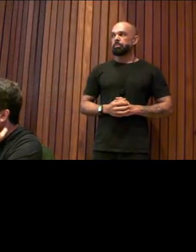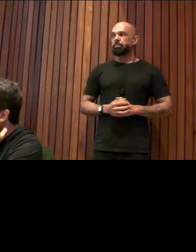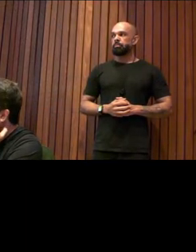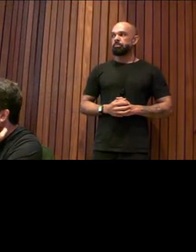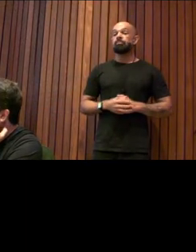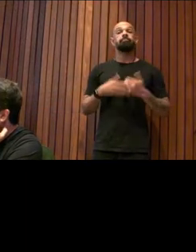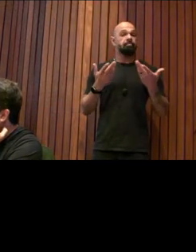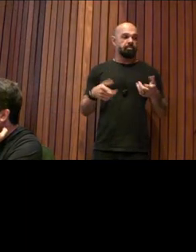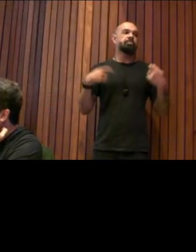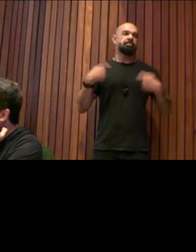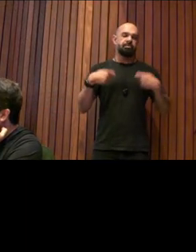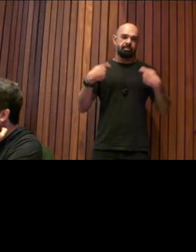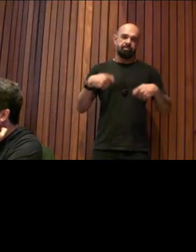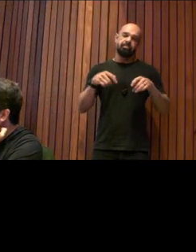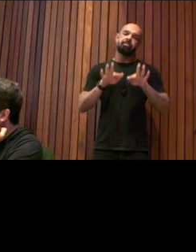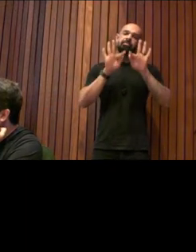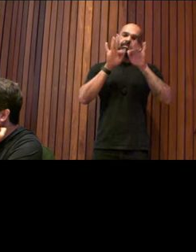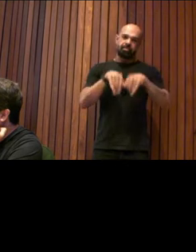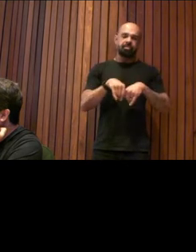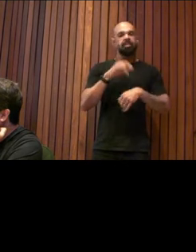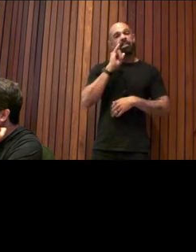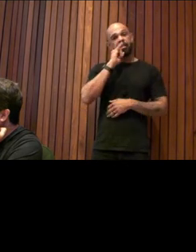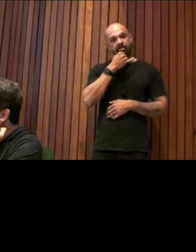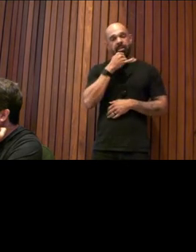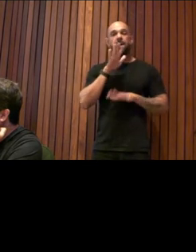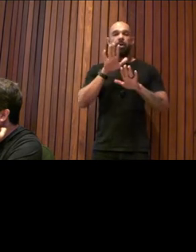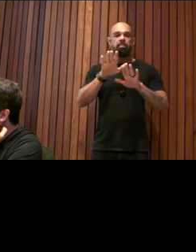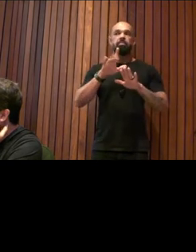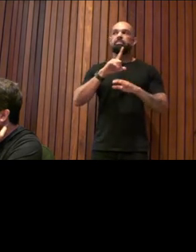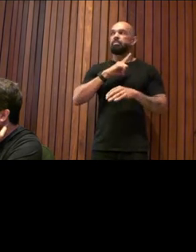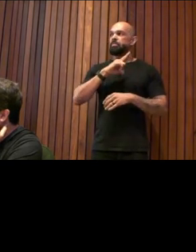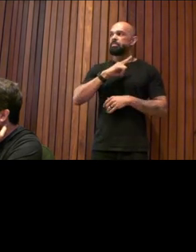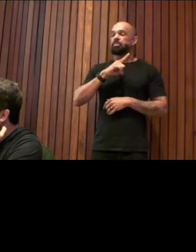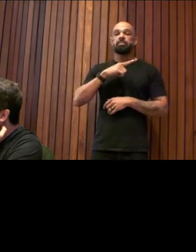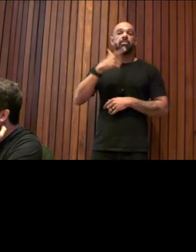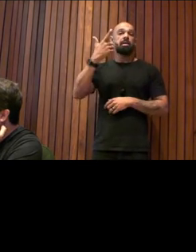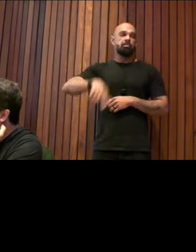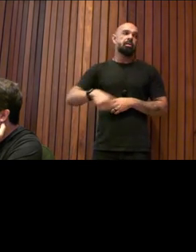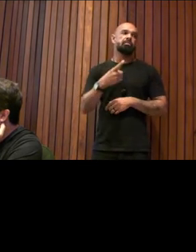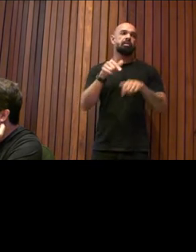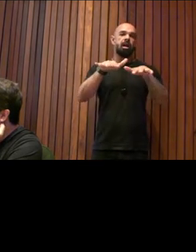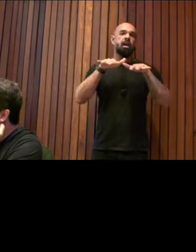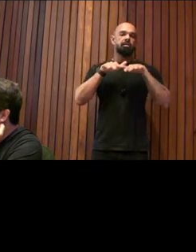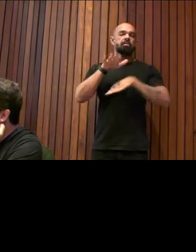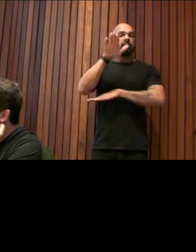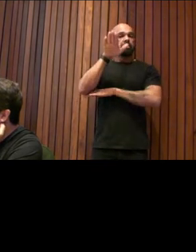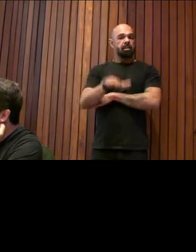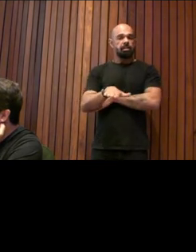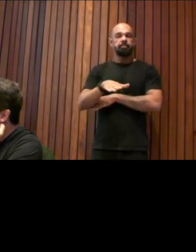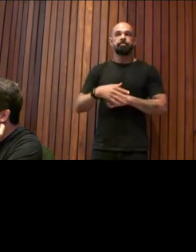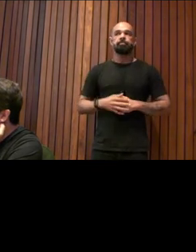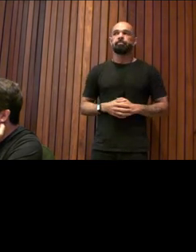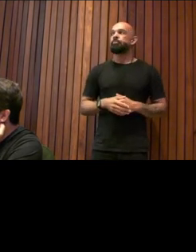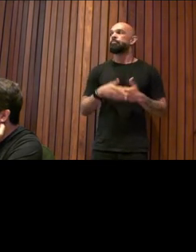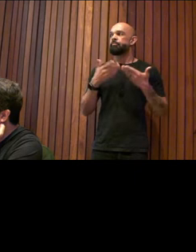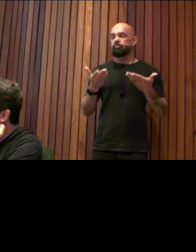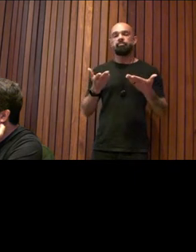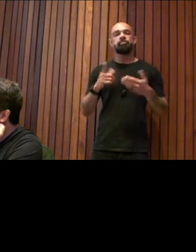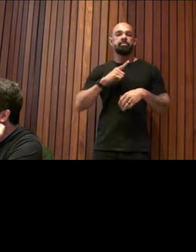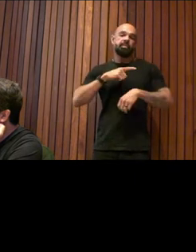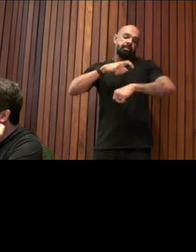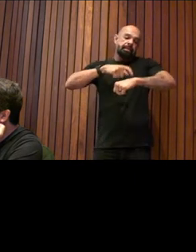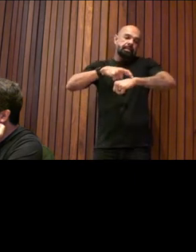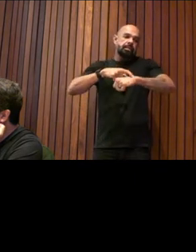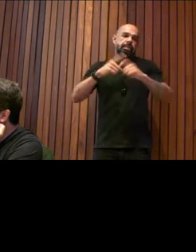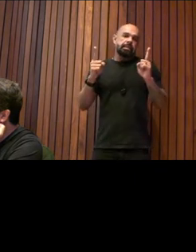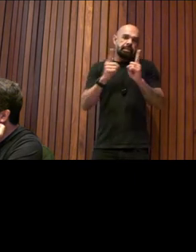Vamos ter que encerrar, infelizmente, mas assim, vai ter um outro evento aqui no auditório à tarde, então a gente já está